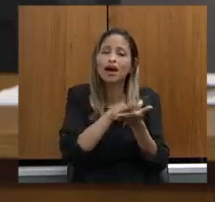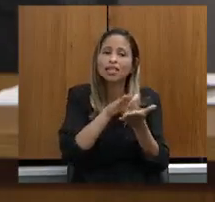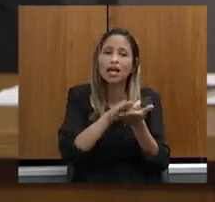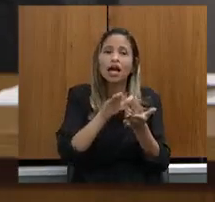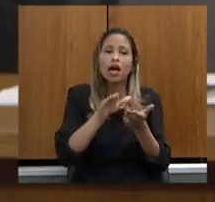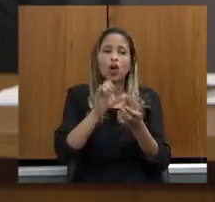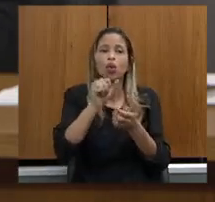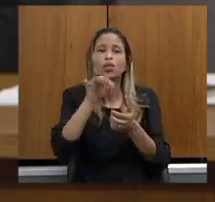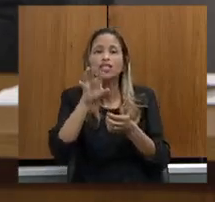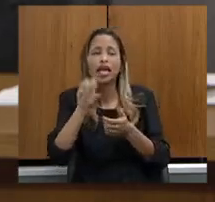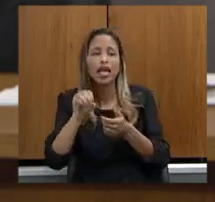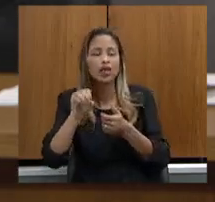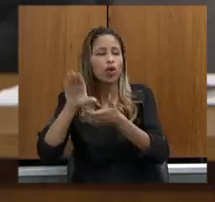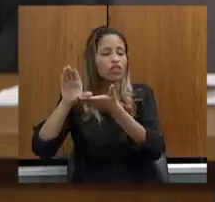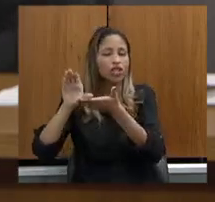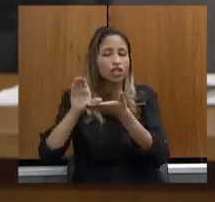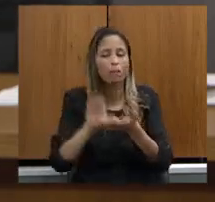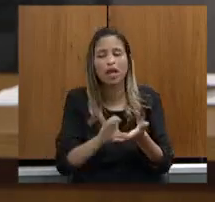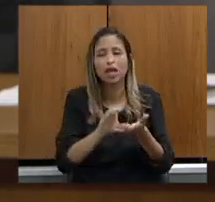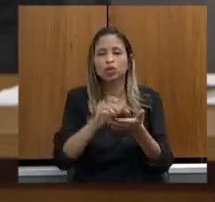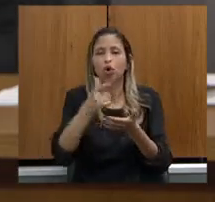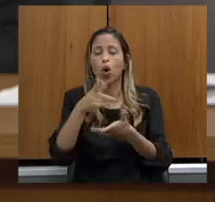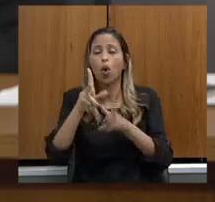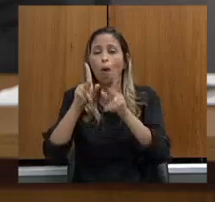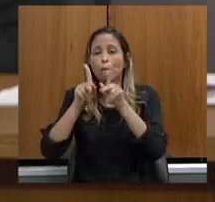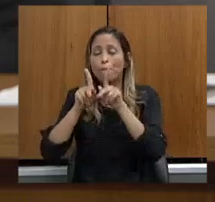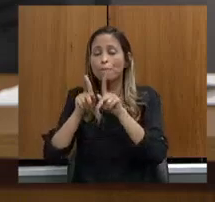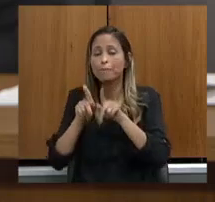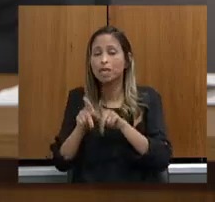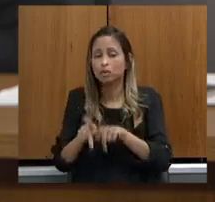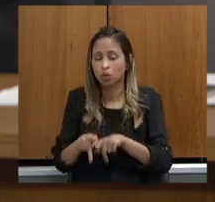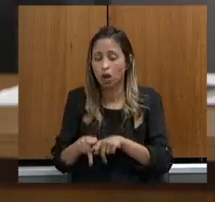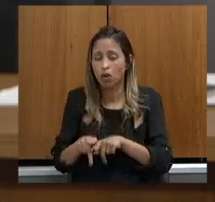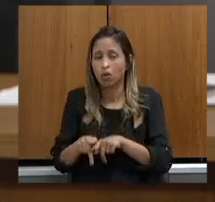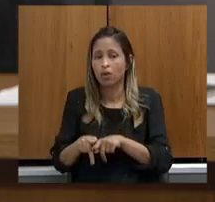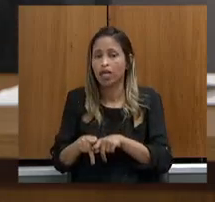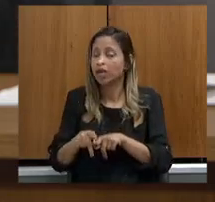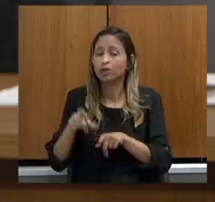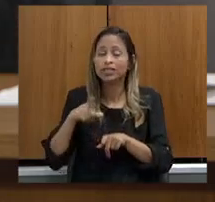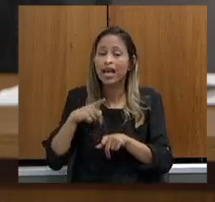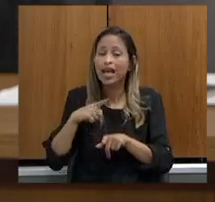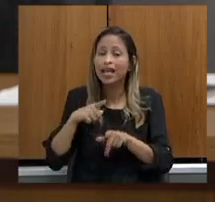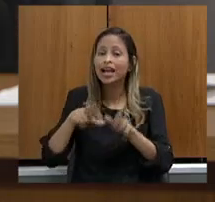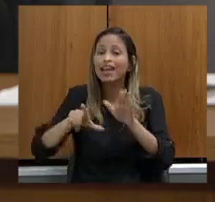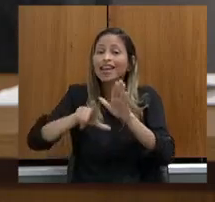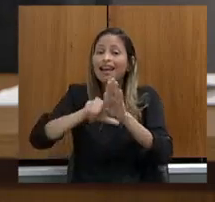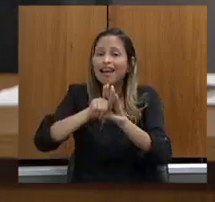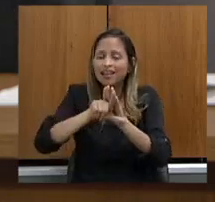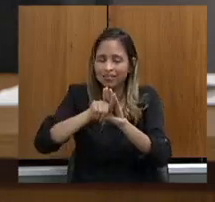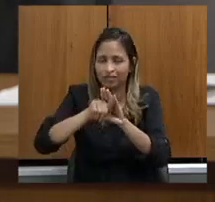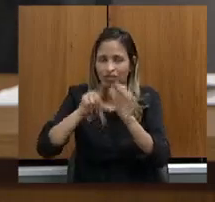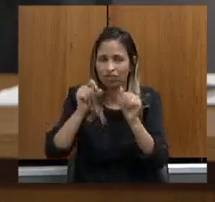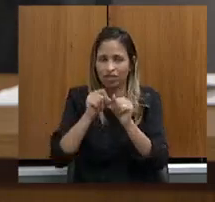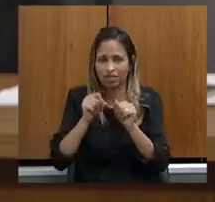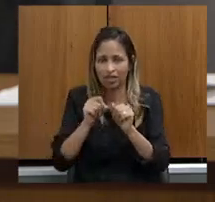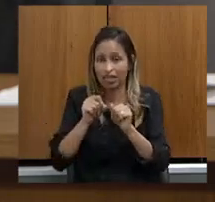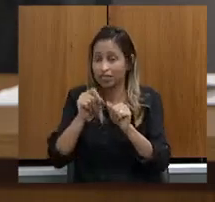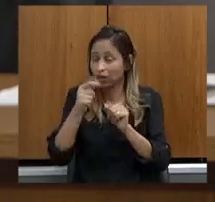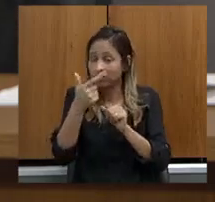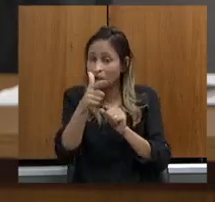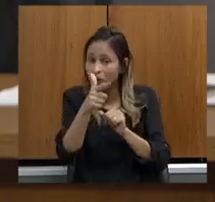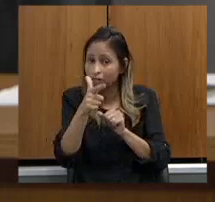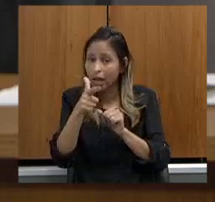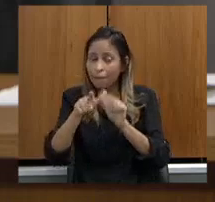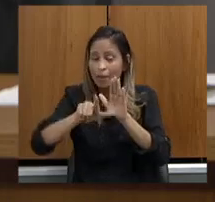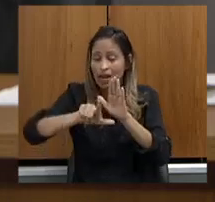ela de custeio de investimento ou principalmente de pessoal que não tenha previsão legal da sua execução então a gente não existe